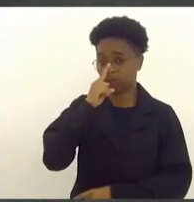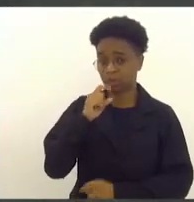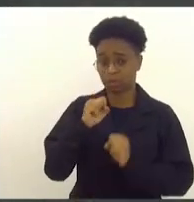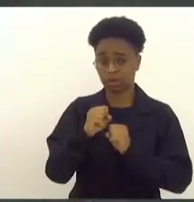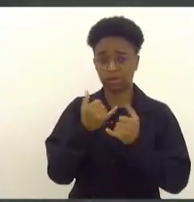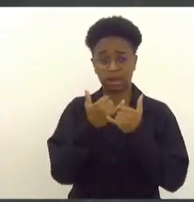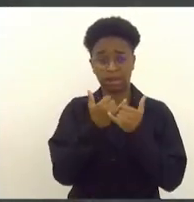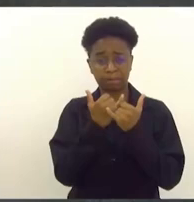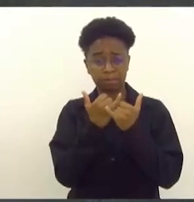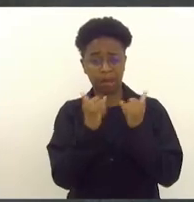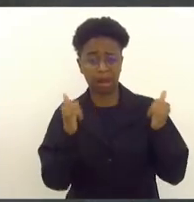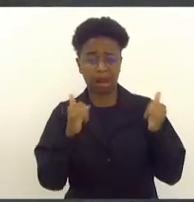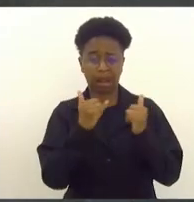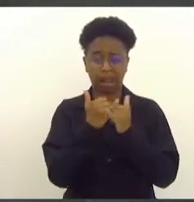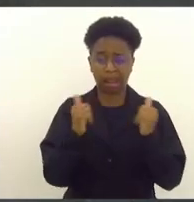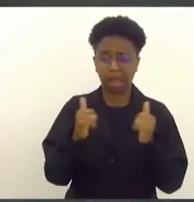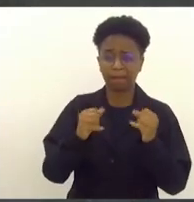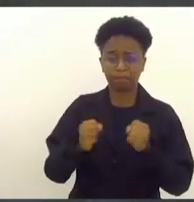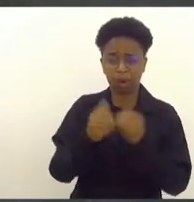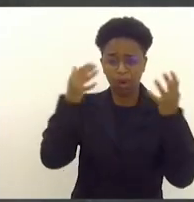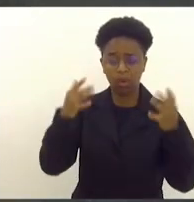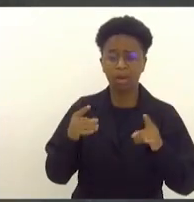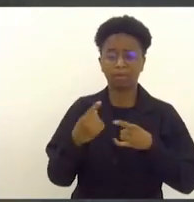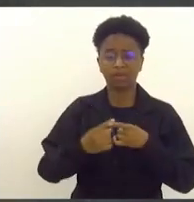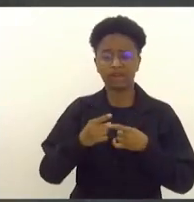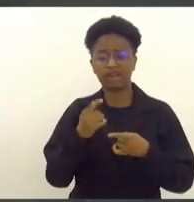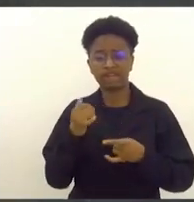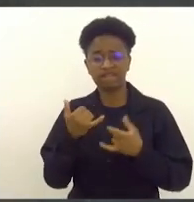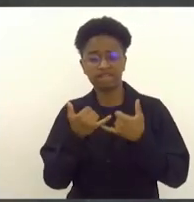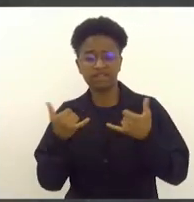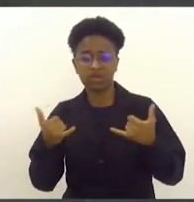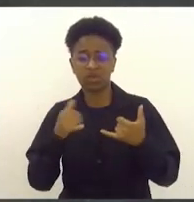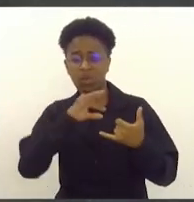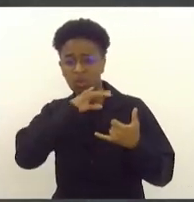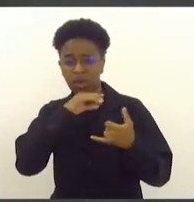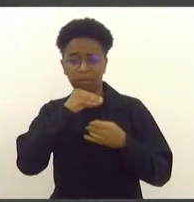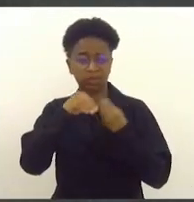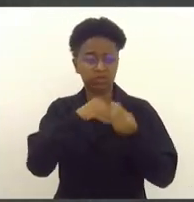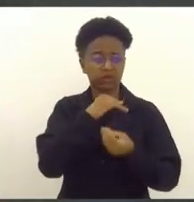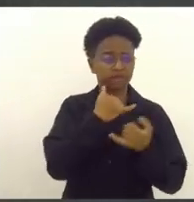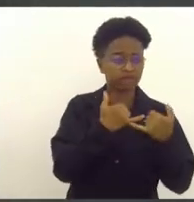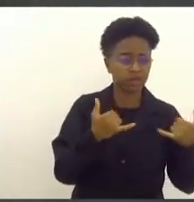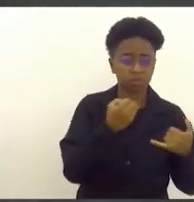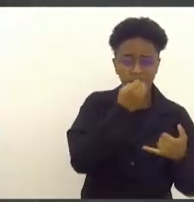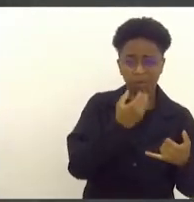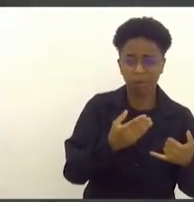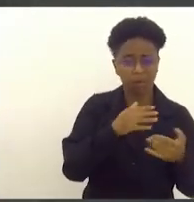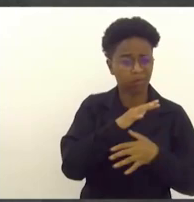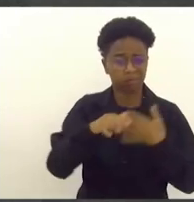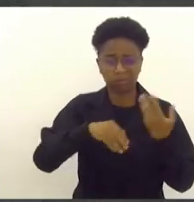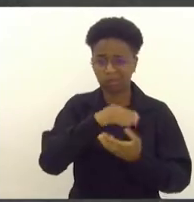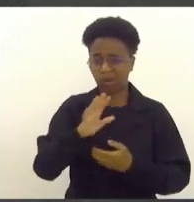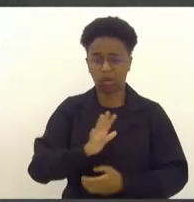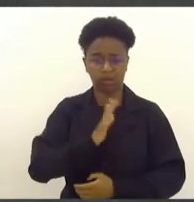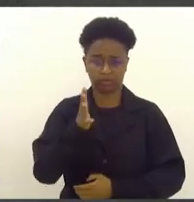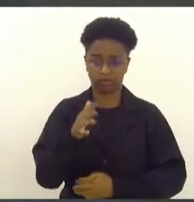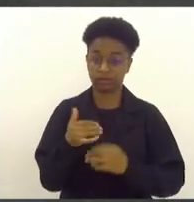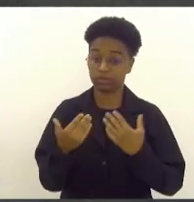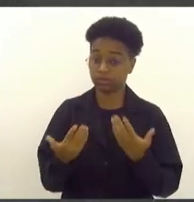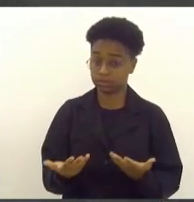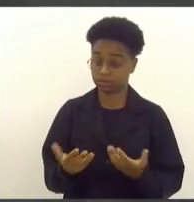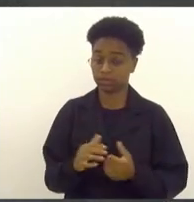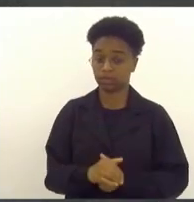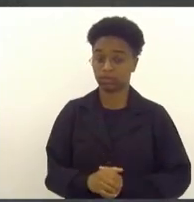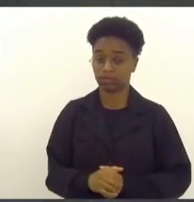que os filhos ruins se juntam com os filhos bons é uma poluição é uma coisa horrorosa é uma coisa horrorosa Então